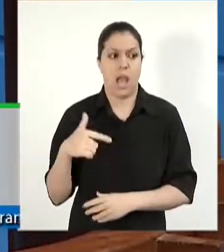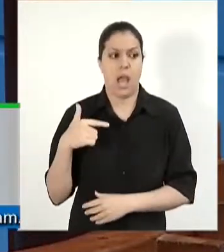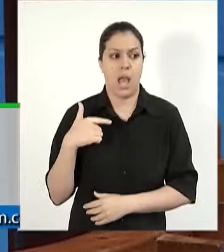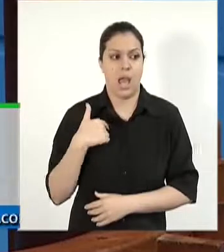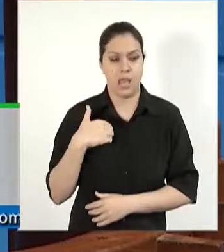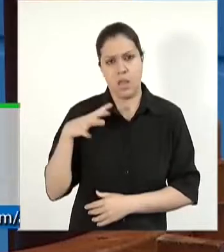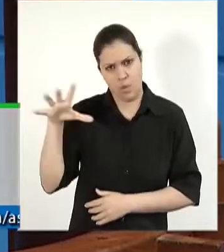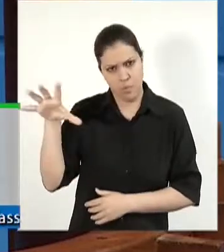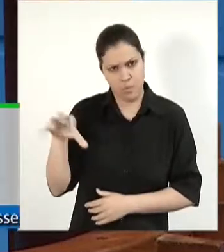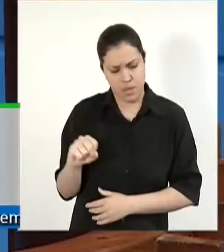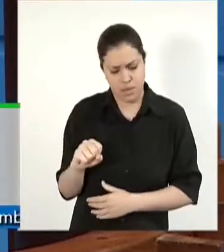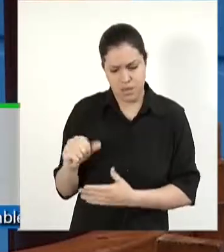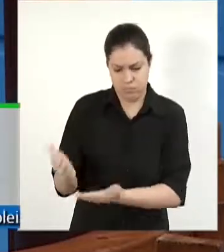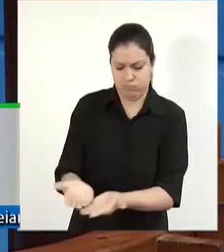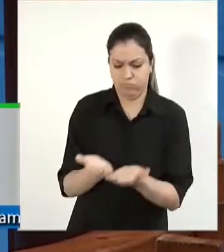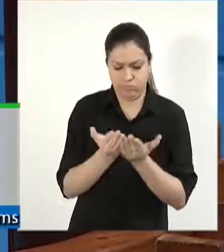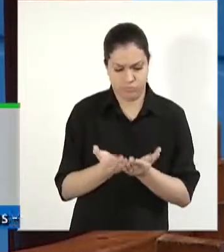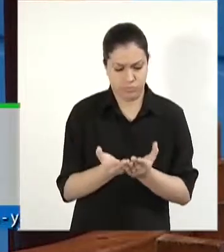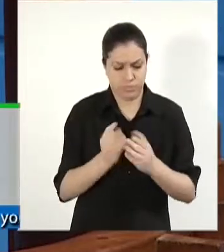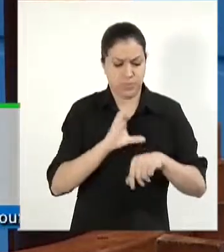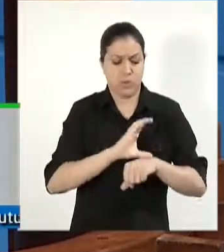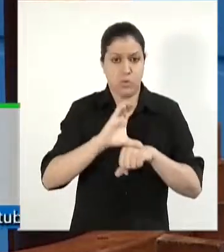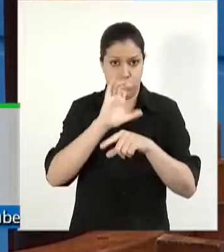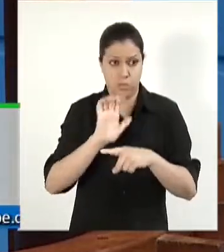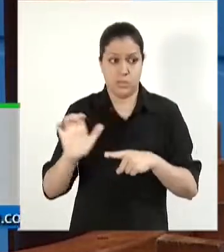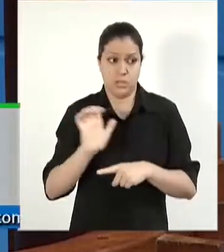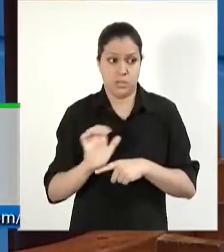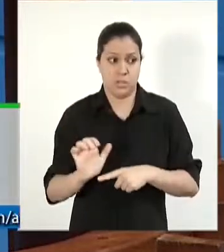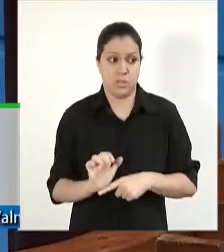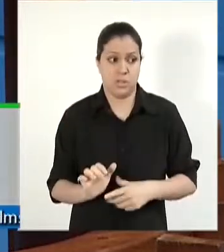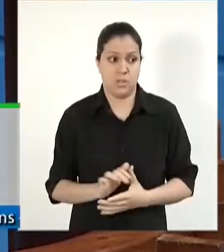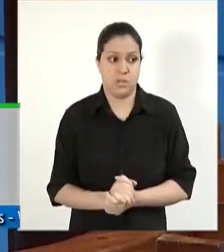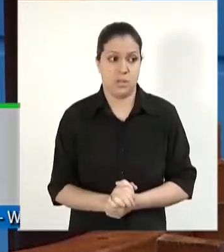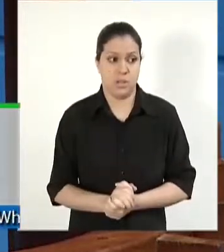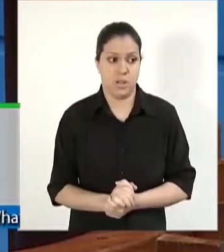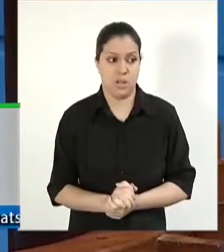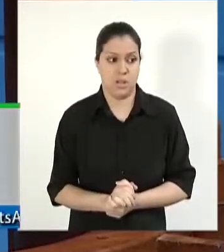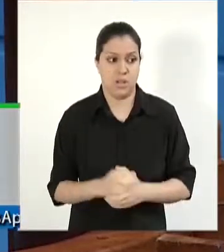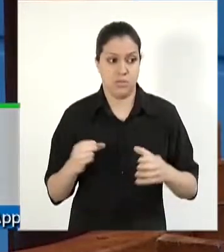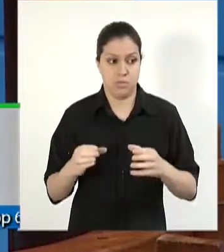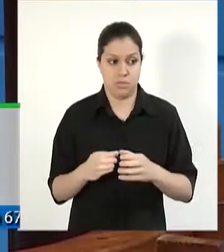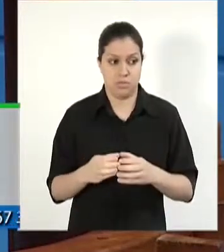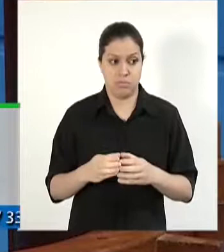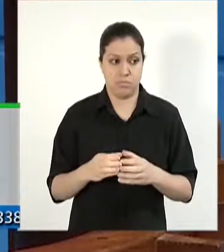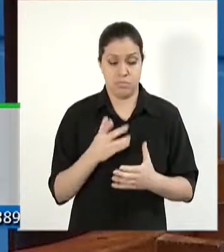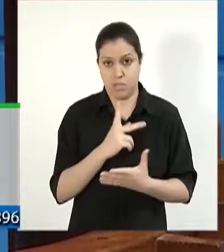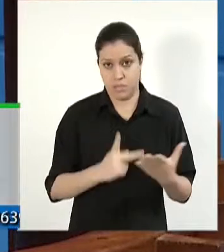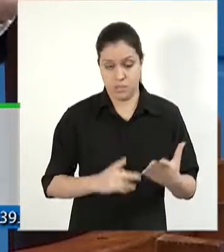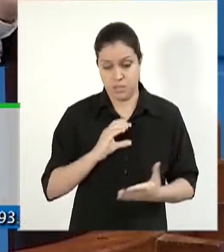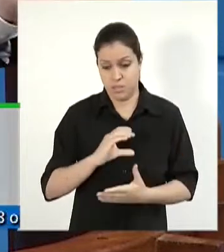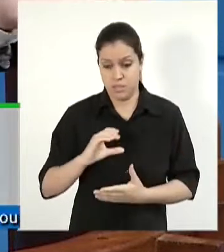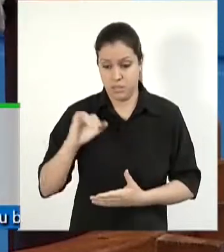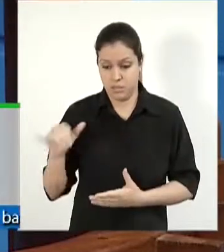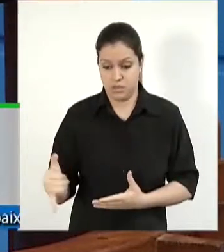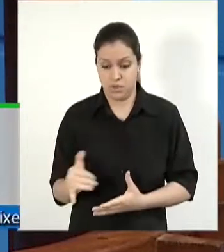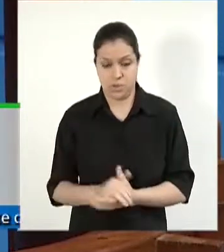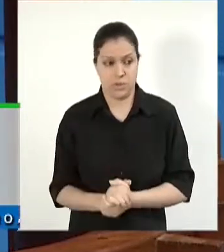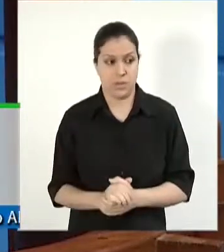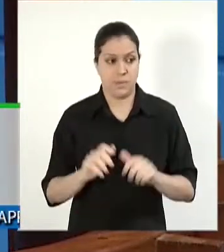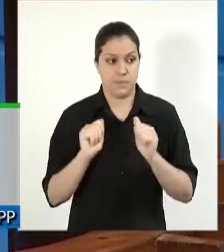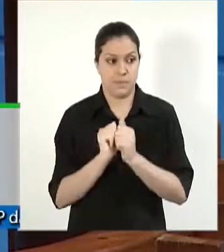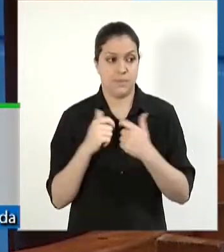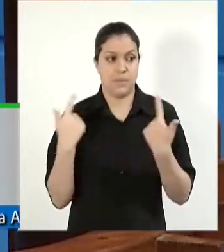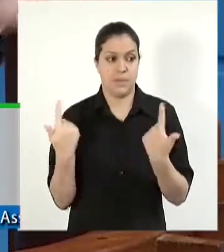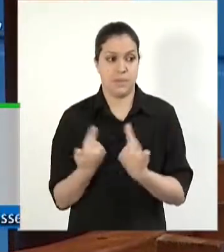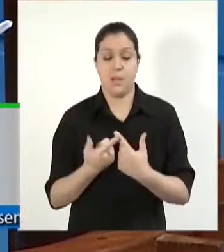Constituição Estadual, em violação ao parecer da CCJ, diz o seguinte, a Assembleia